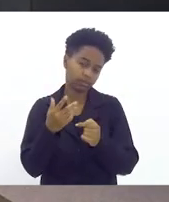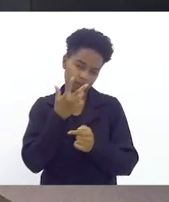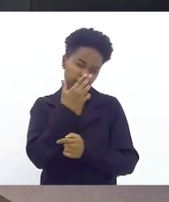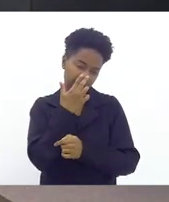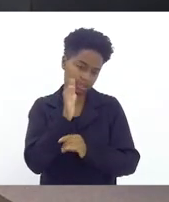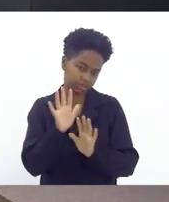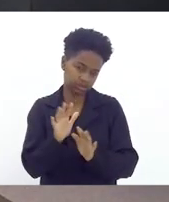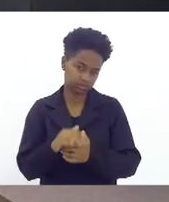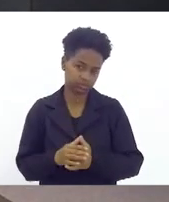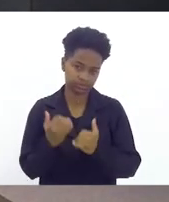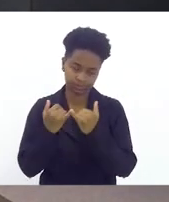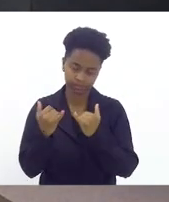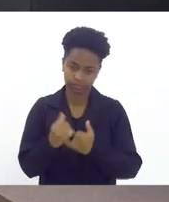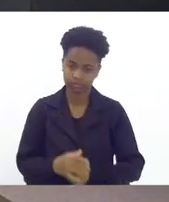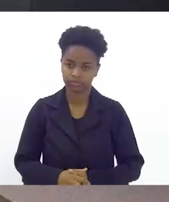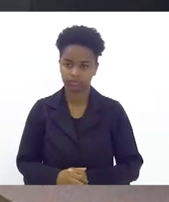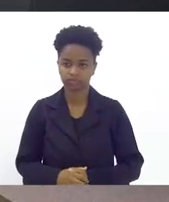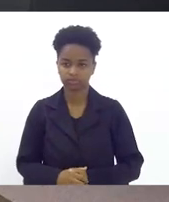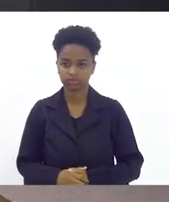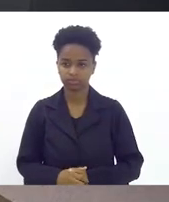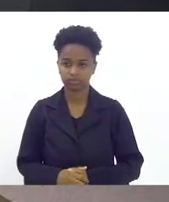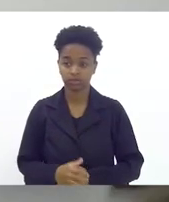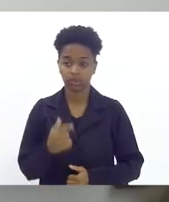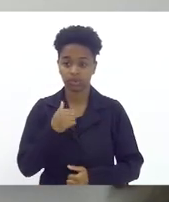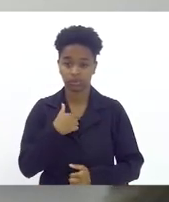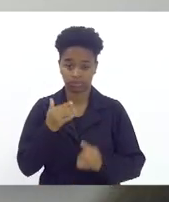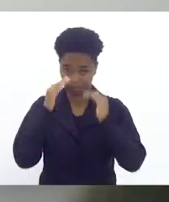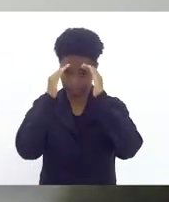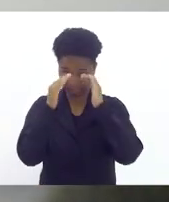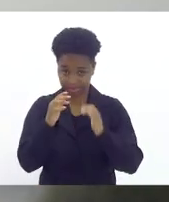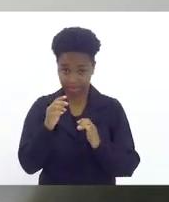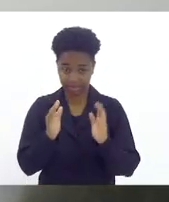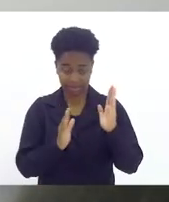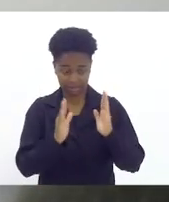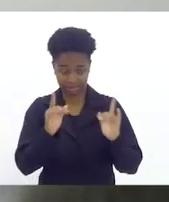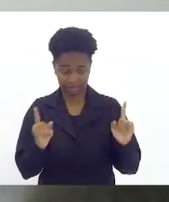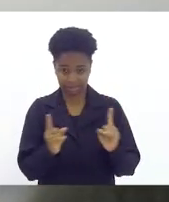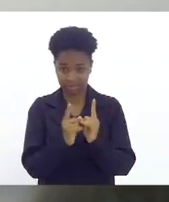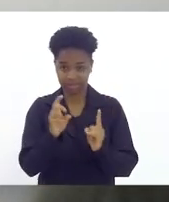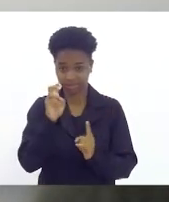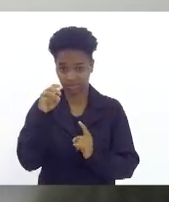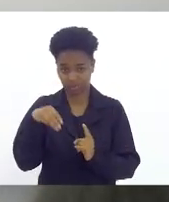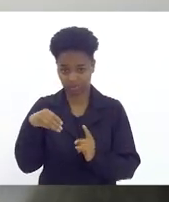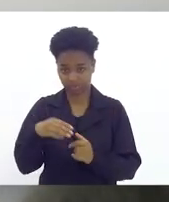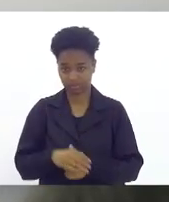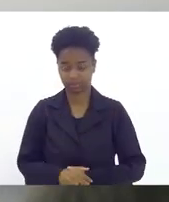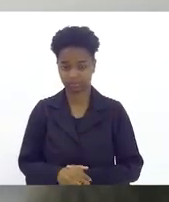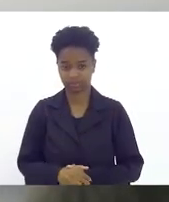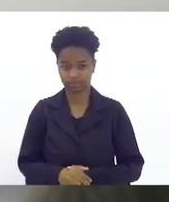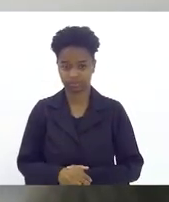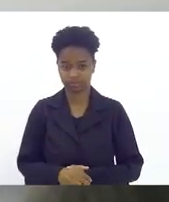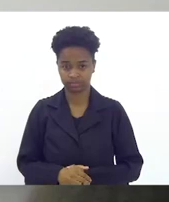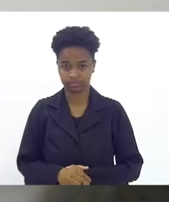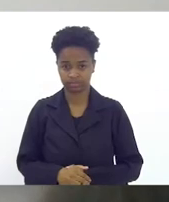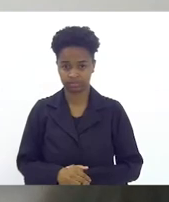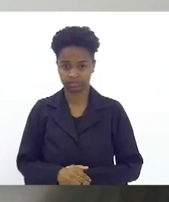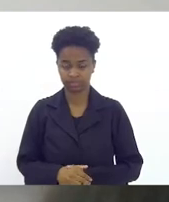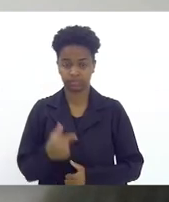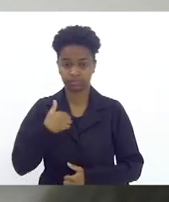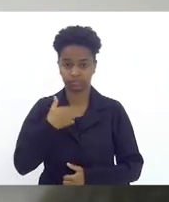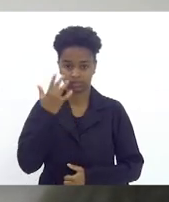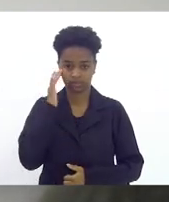parecido com isso bom vou me adequar o meu tempo aqui de cinco minutinhos acho que dentro